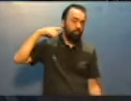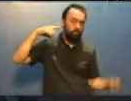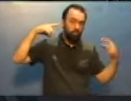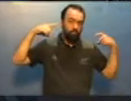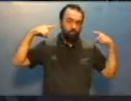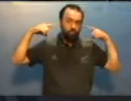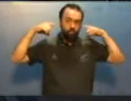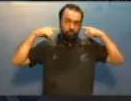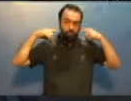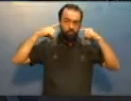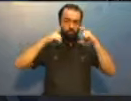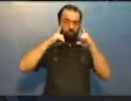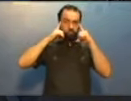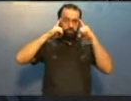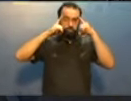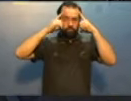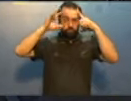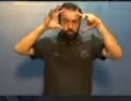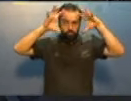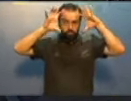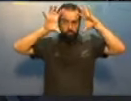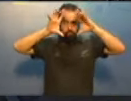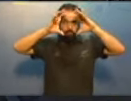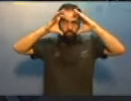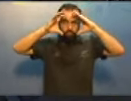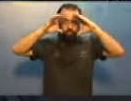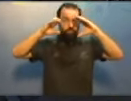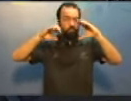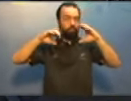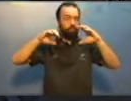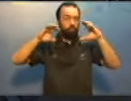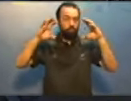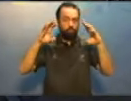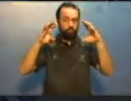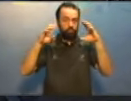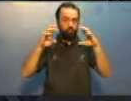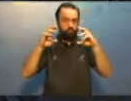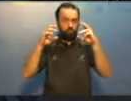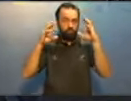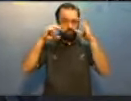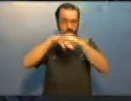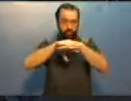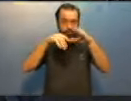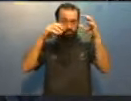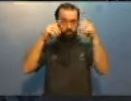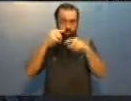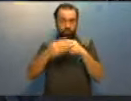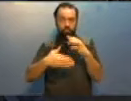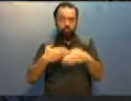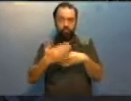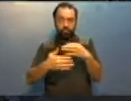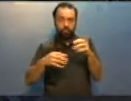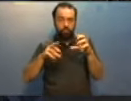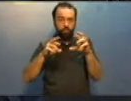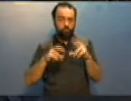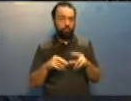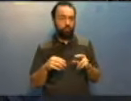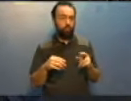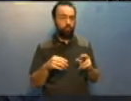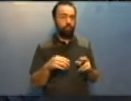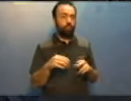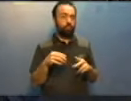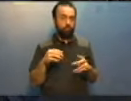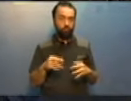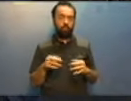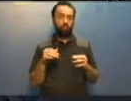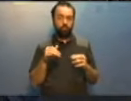pelos ouvidos, são enviados ao nosso cérebro e da mesma forma como os nossos olhos, eles também são armazenados. E dessa forma nós